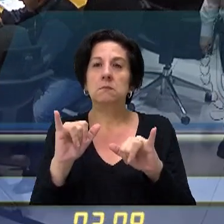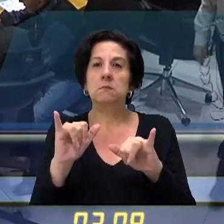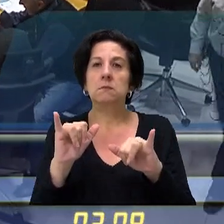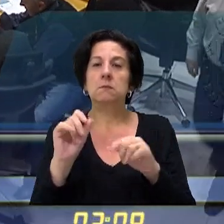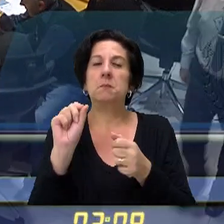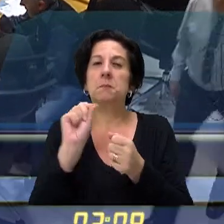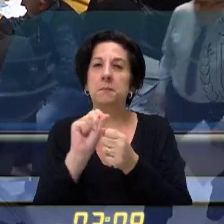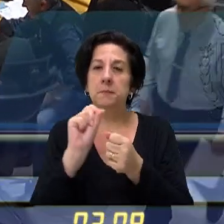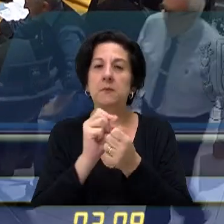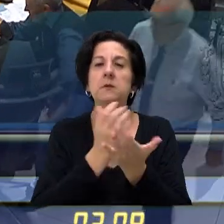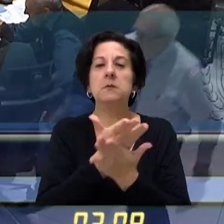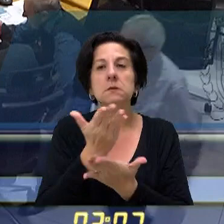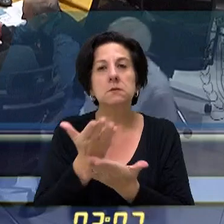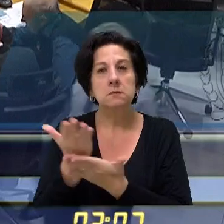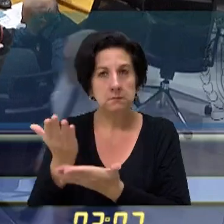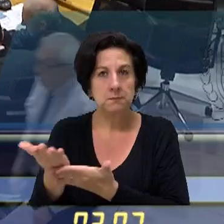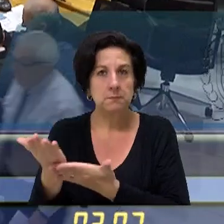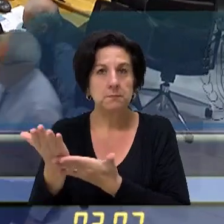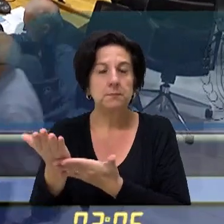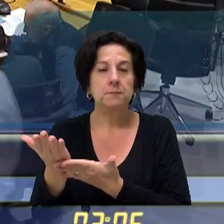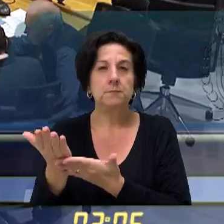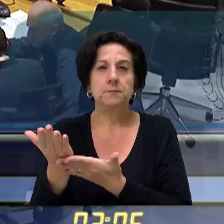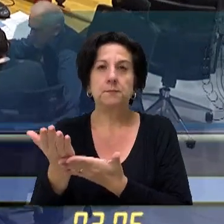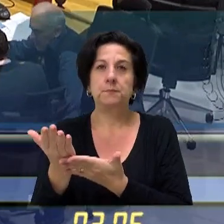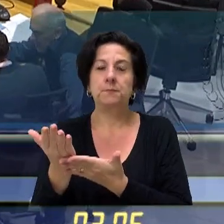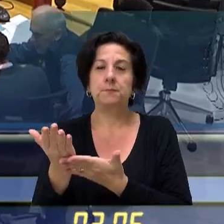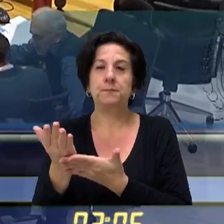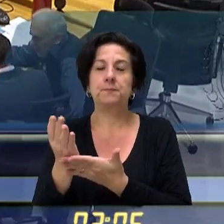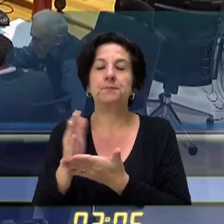para fazer a licitação. Então,